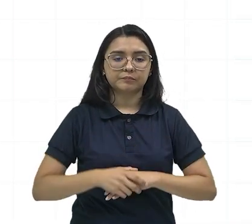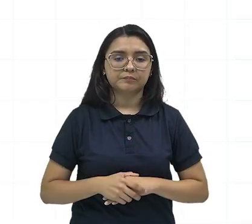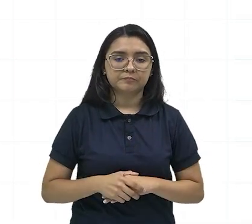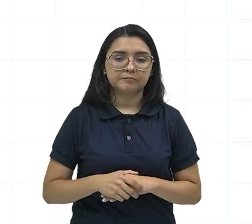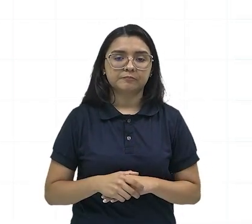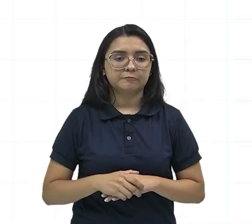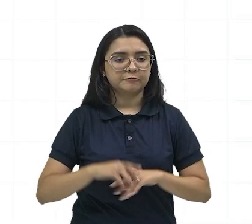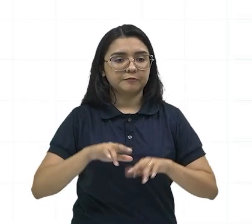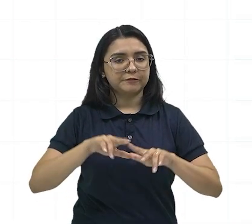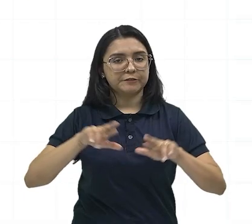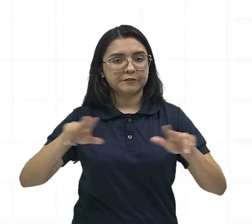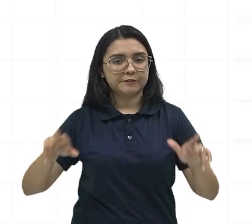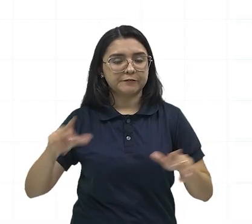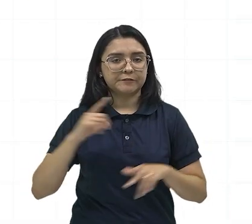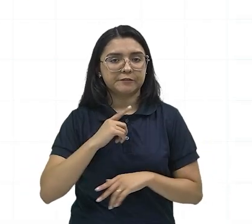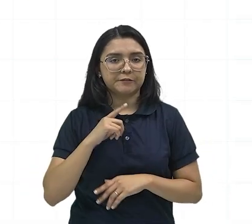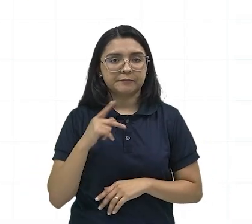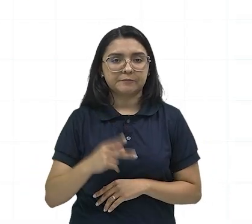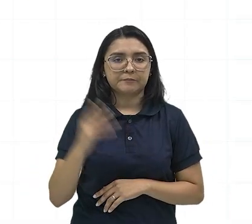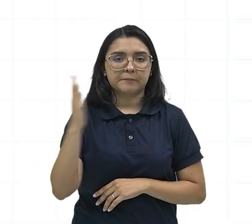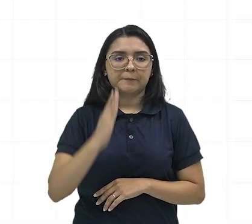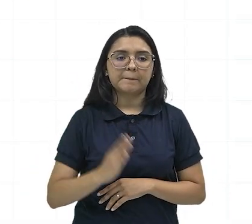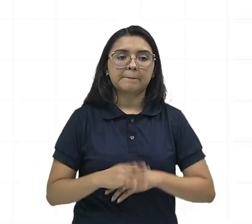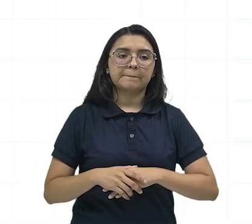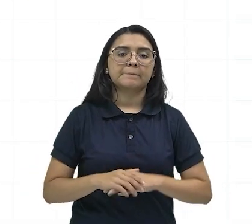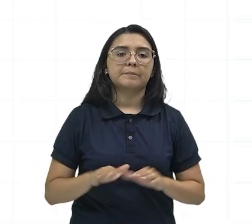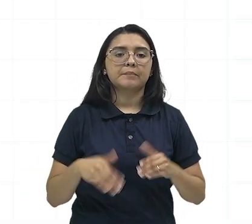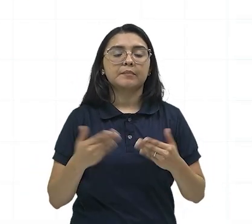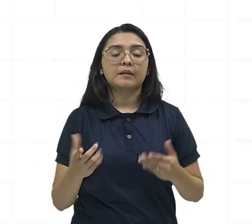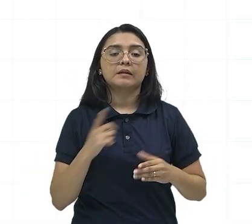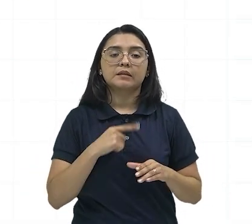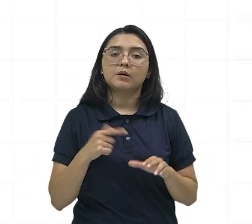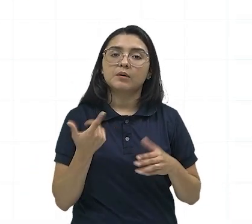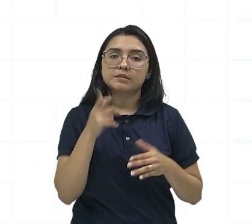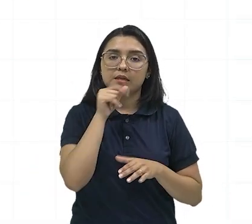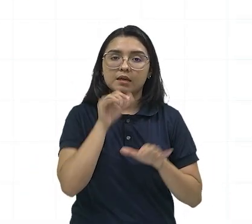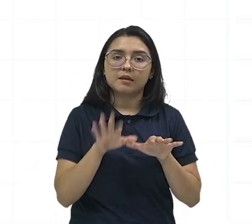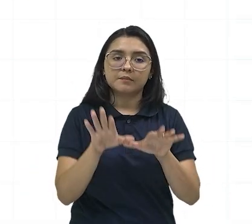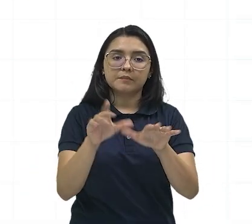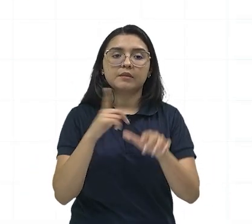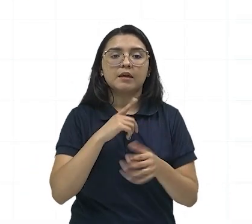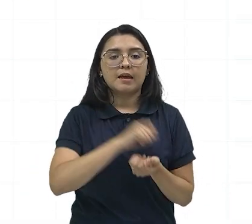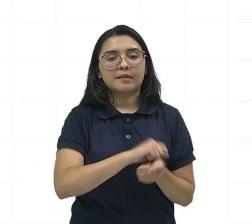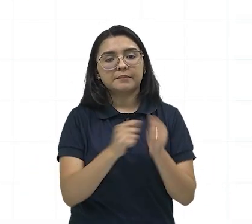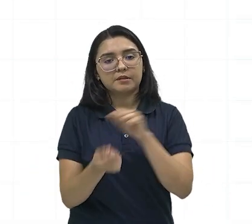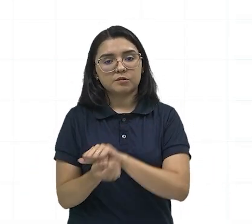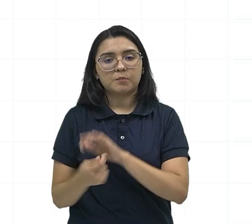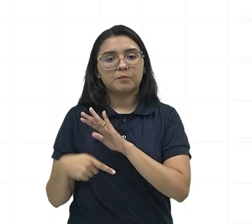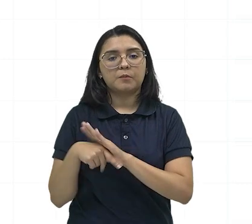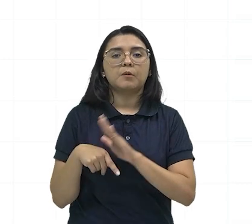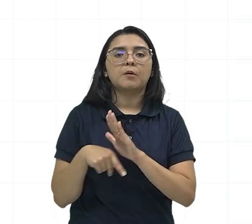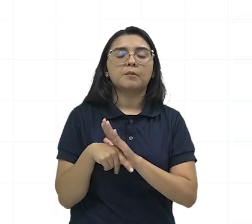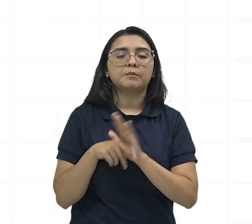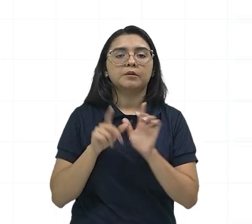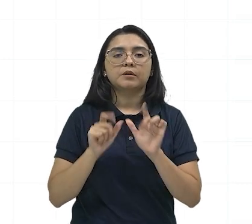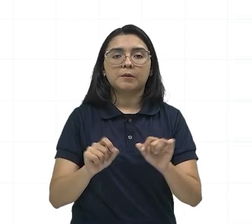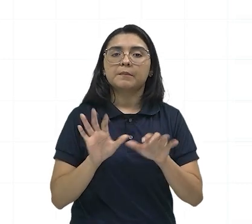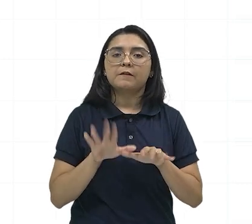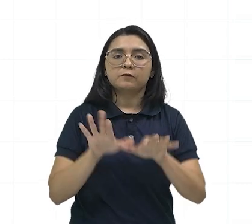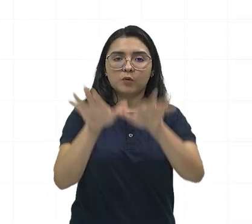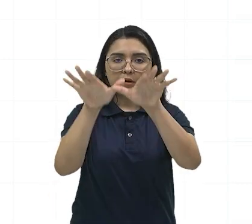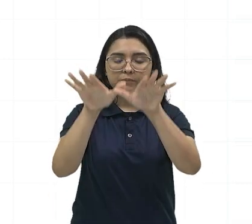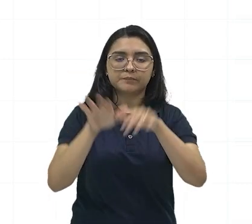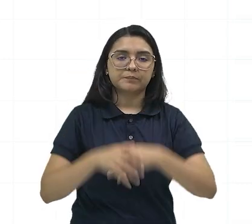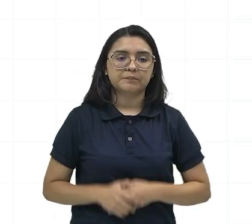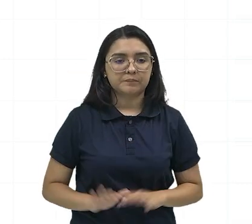nossa diversidade que temos no Brasil. E essas aves, elas possuem aí adaptações, né, ao